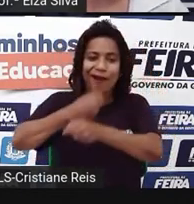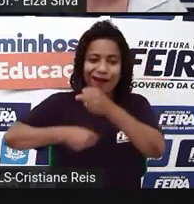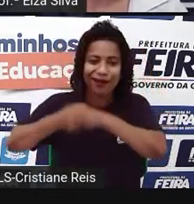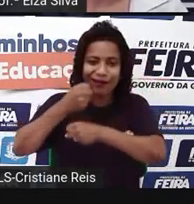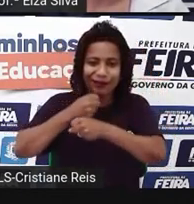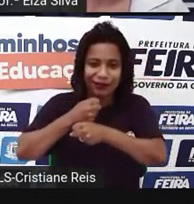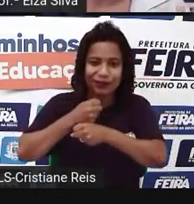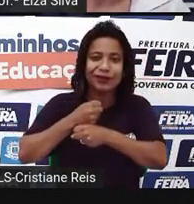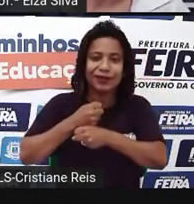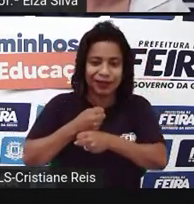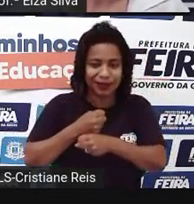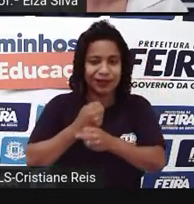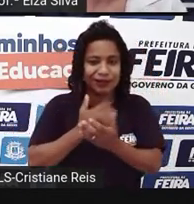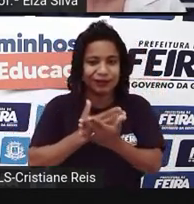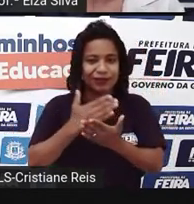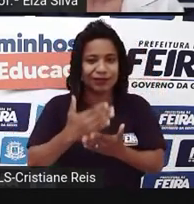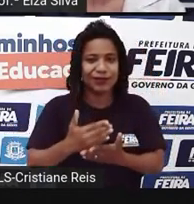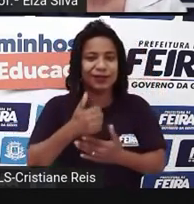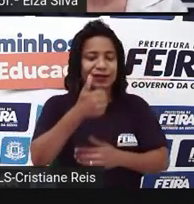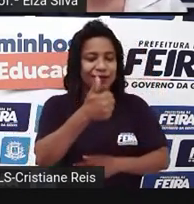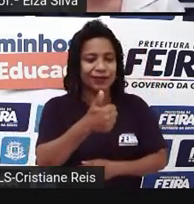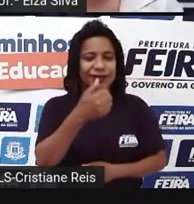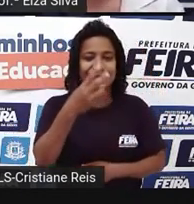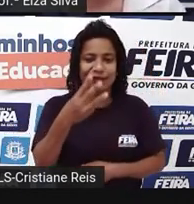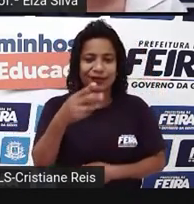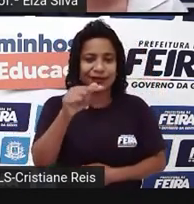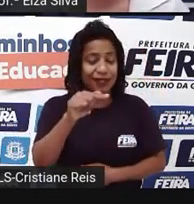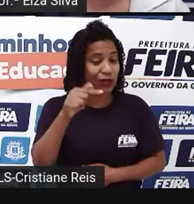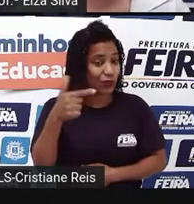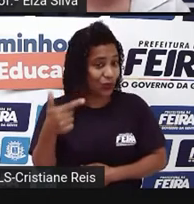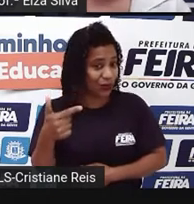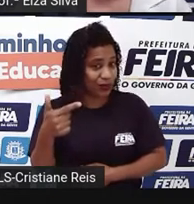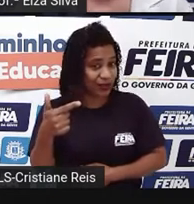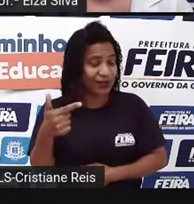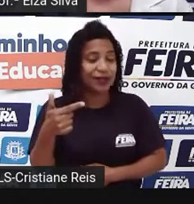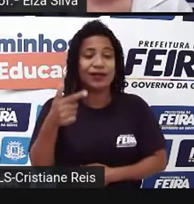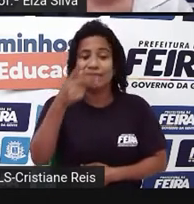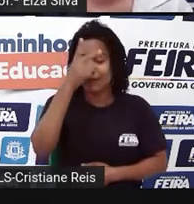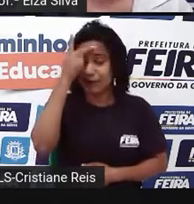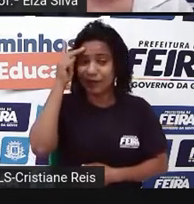né, é a data, a partir do momento que ela ficou disponível para o público,